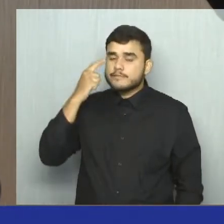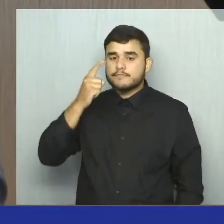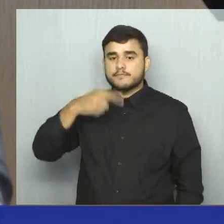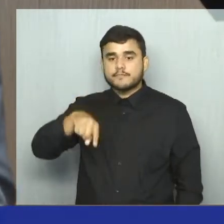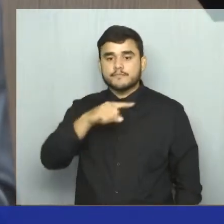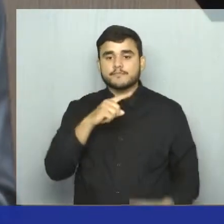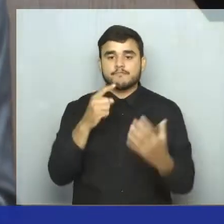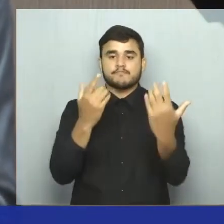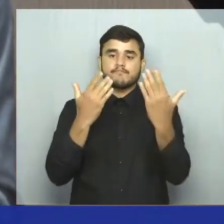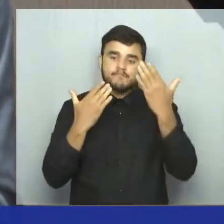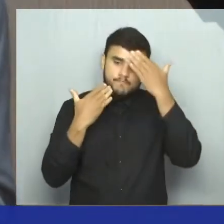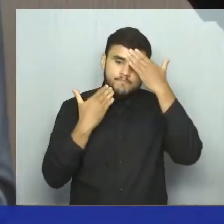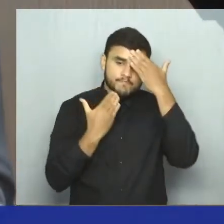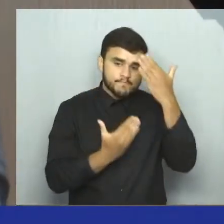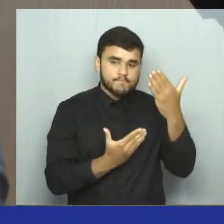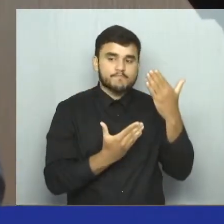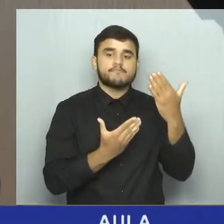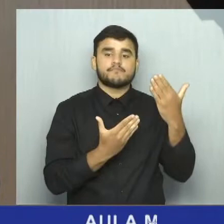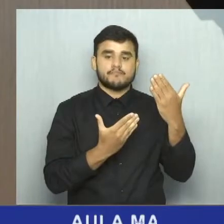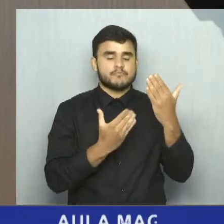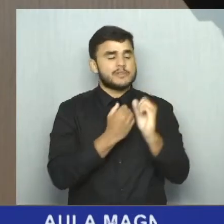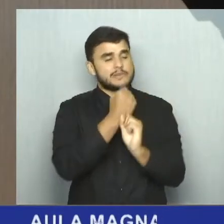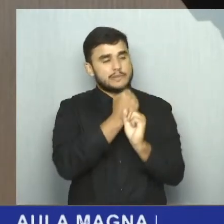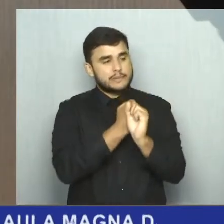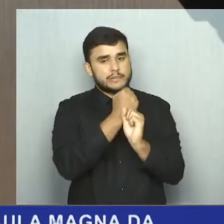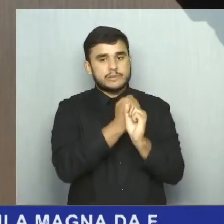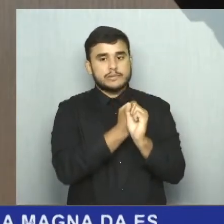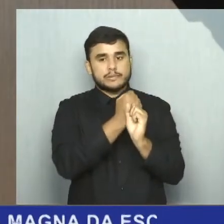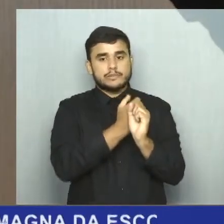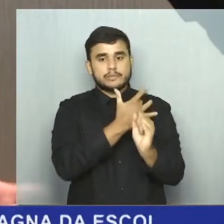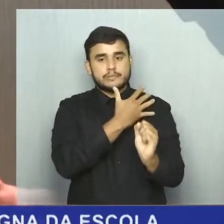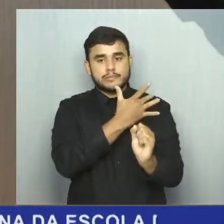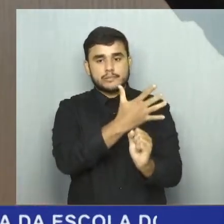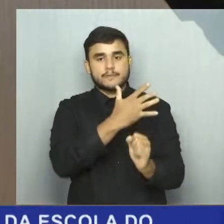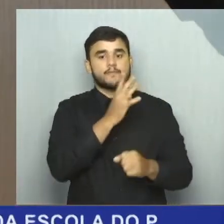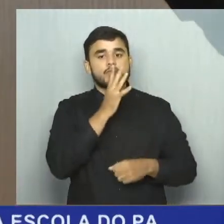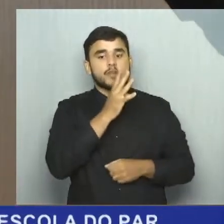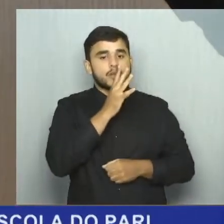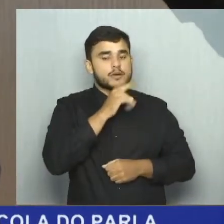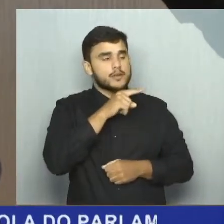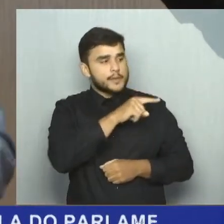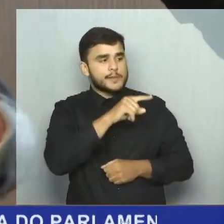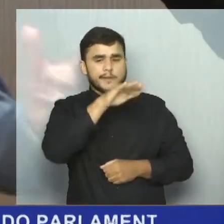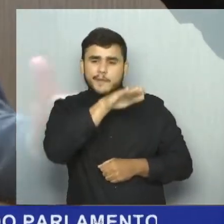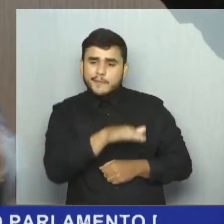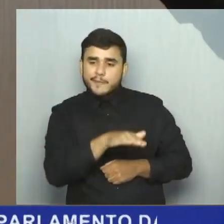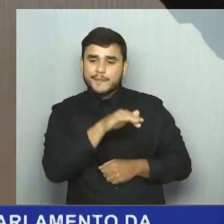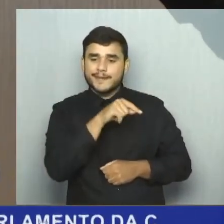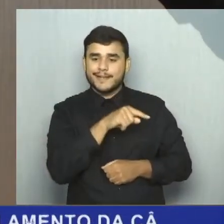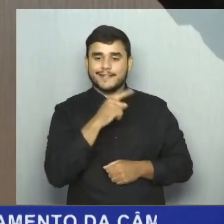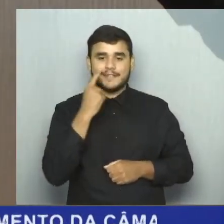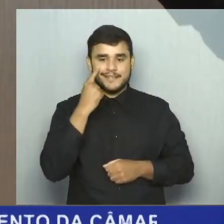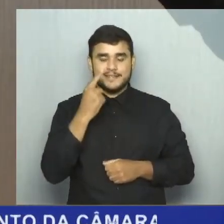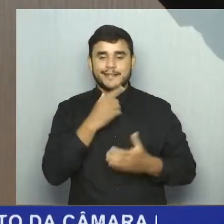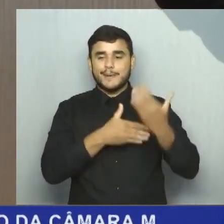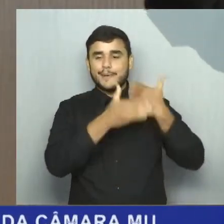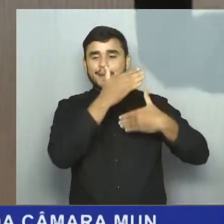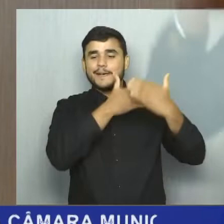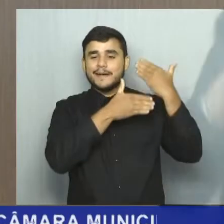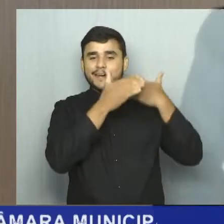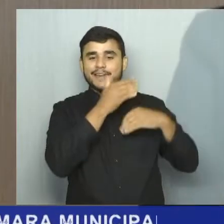esse estimadíssimo e querido amigo, já de uma longa data, embora eu tenha conhecido menino, para não dizer que ele também vem lá dos